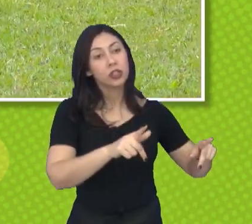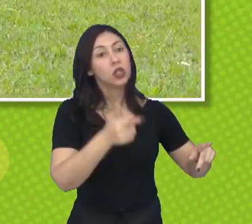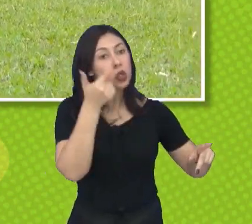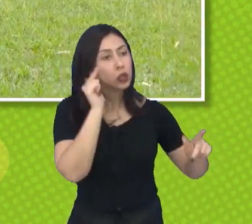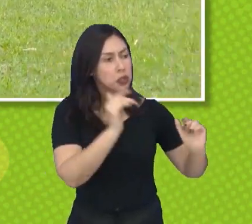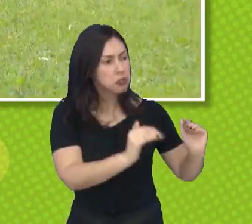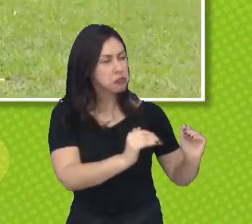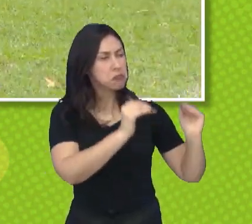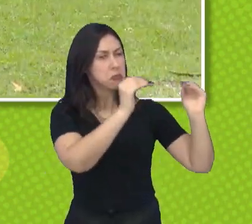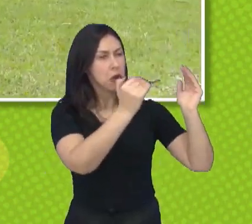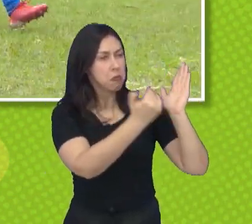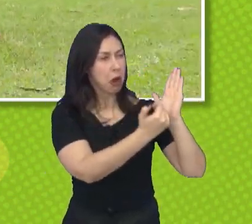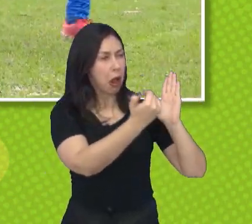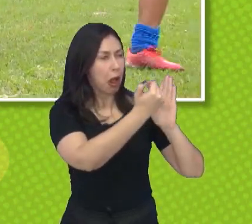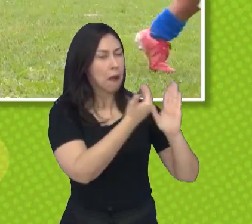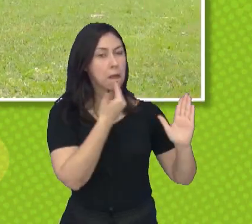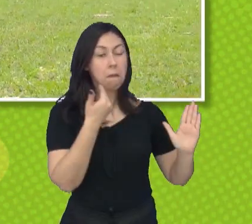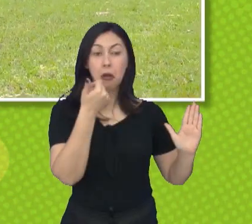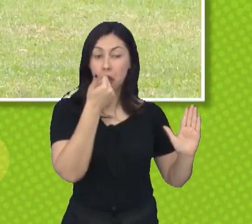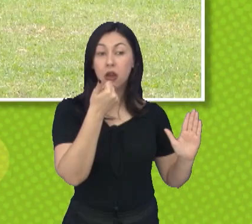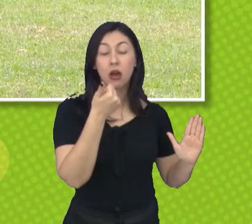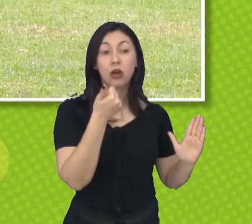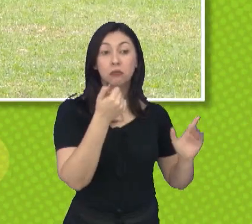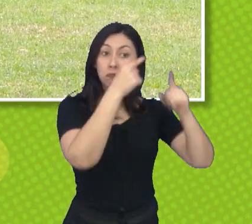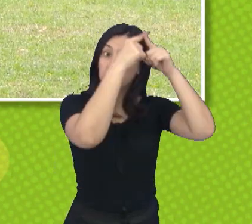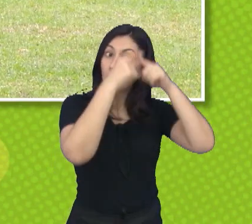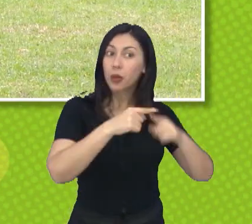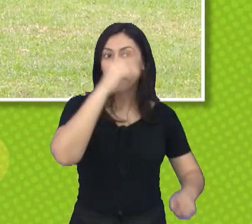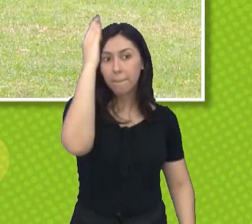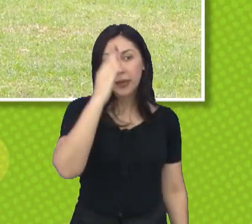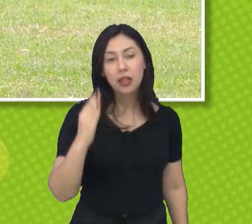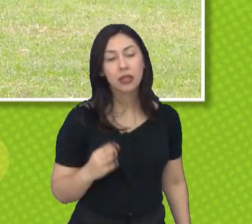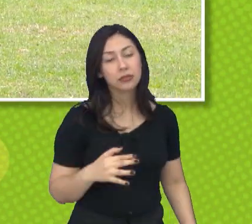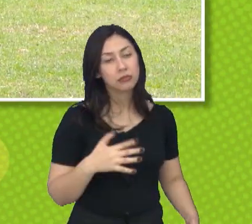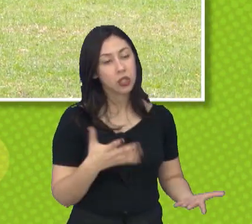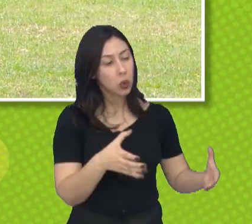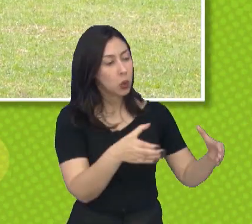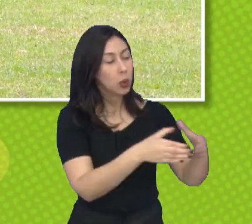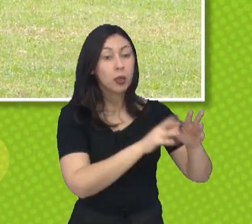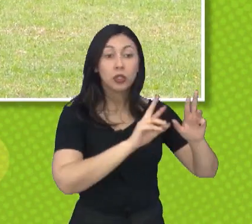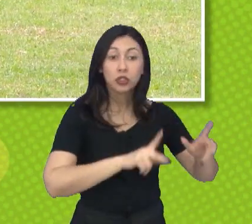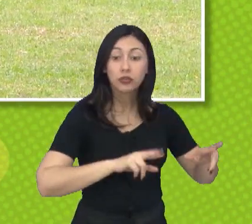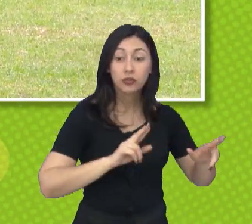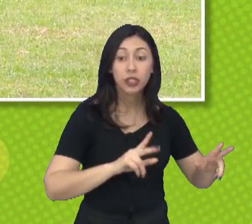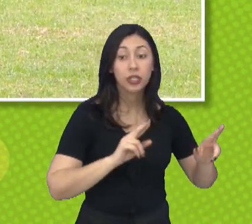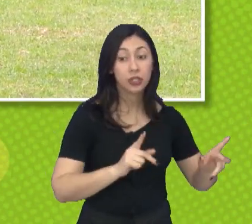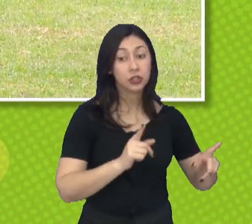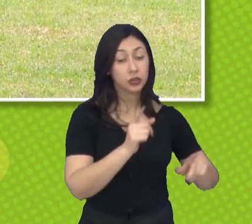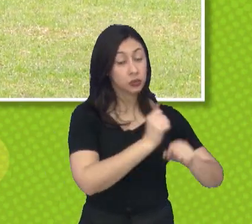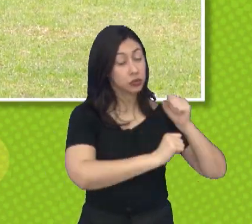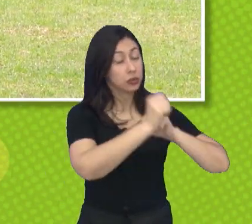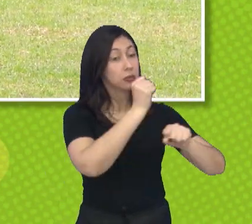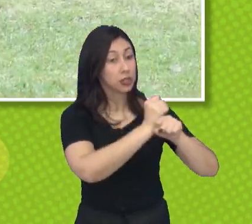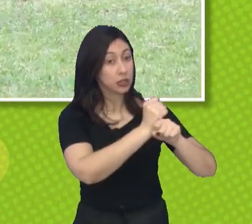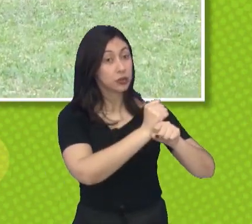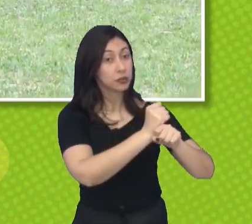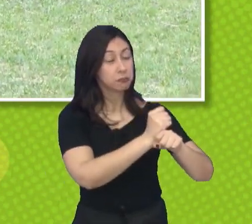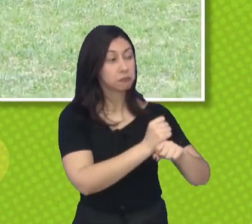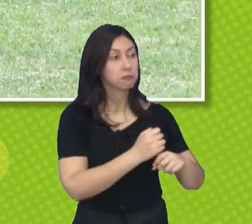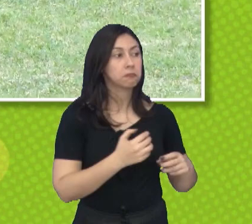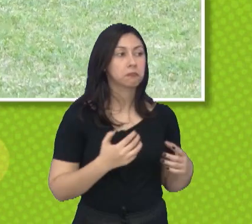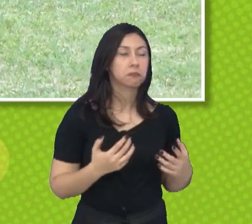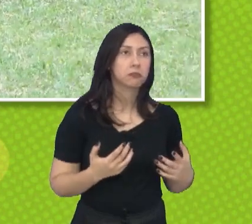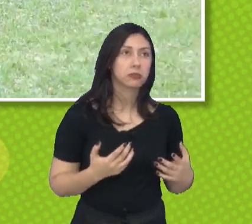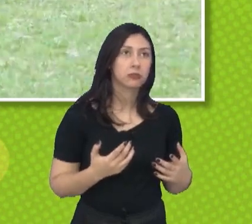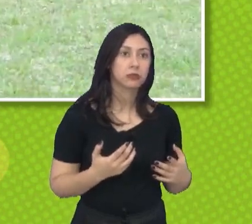novo agora nesse ano no Campeonato Brasileiro, ou seja, é um outro time muito diferente do que foi no Campeonato Brasileiro do ano passado.